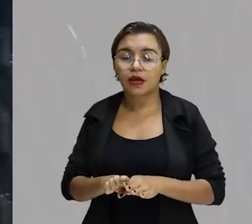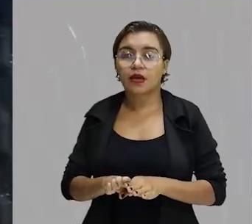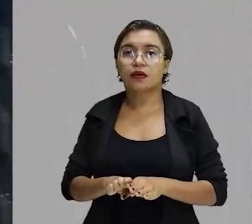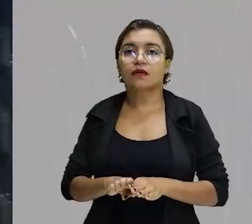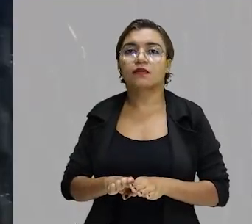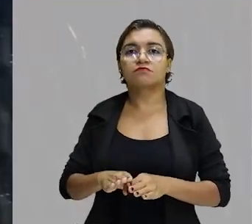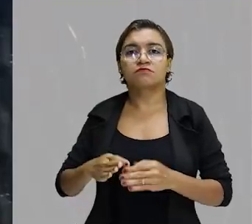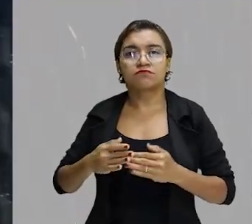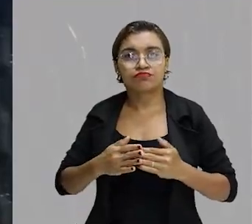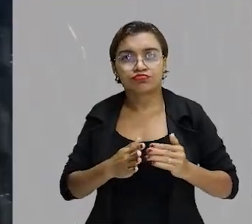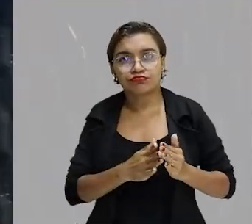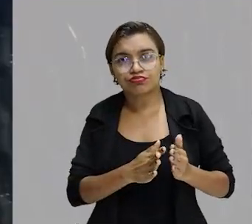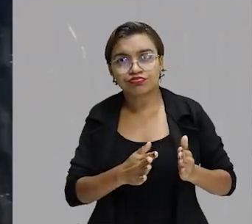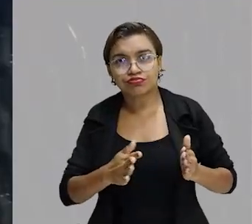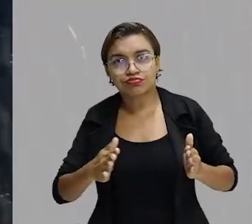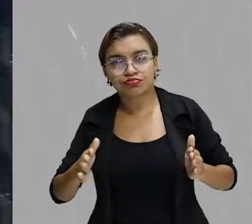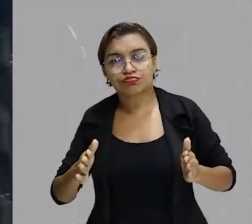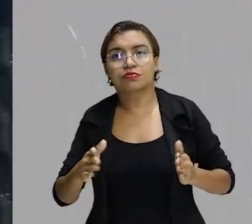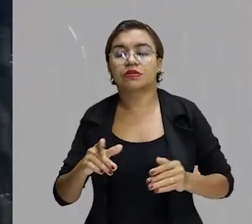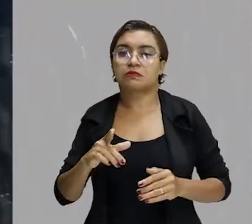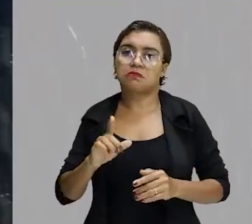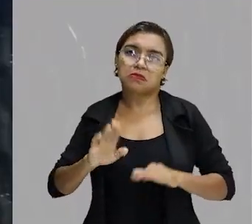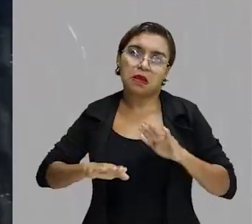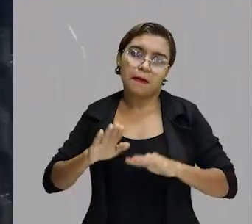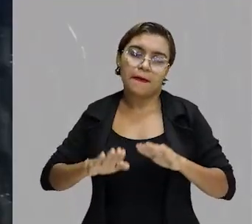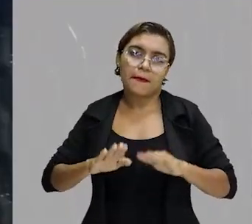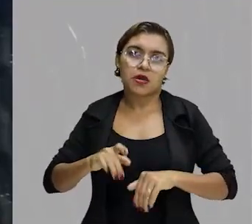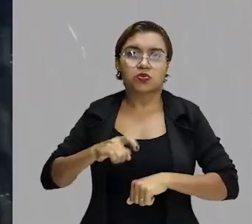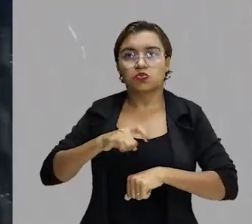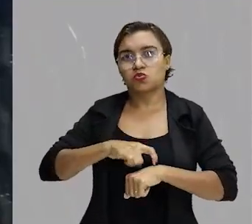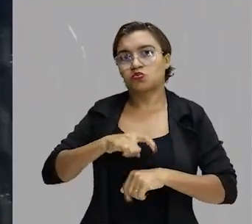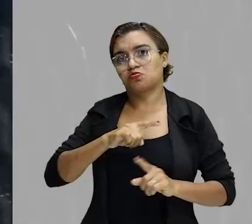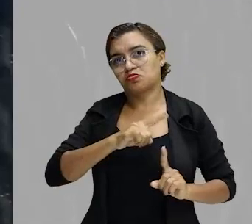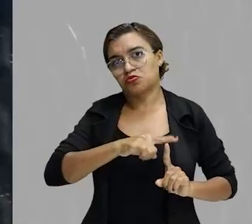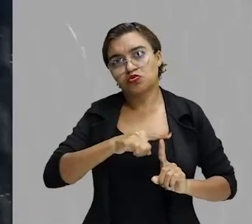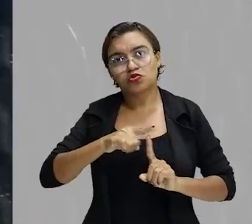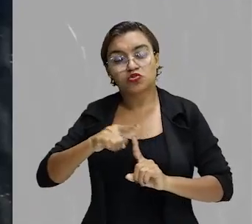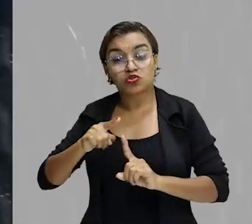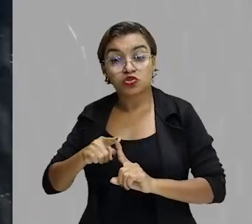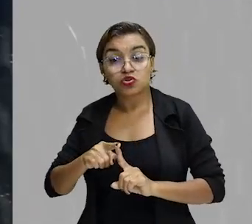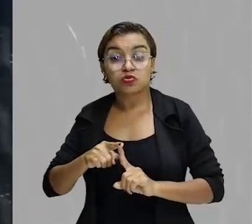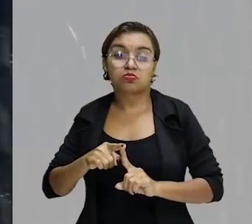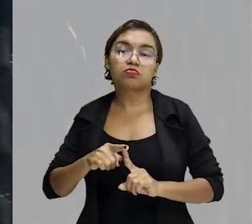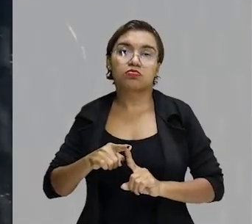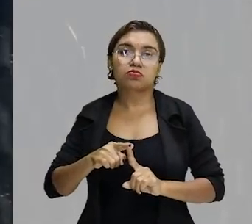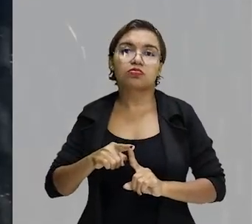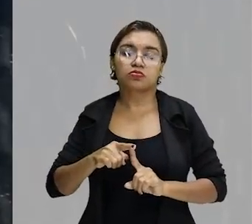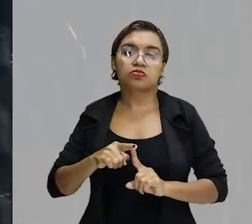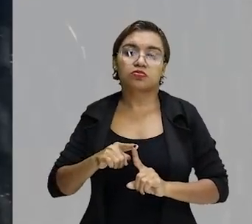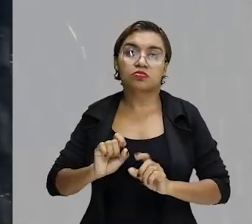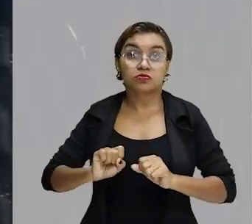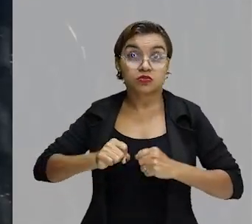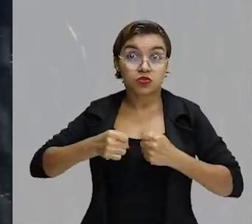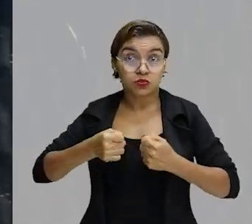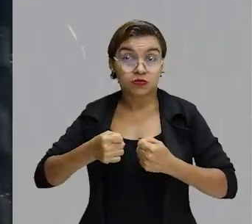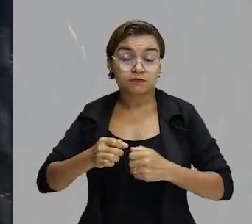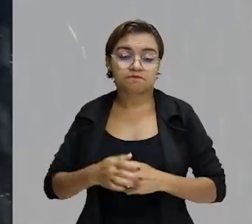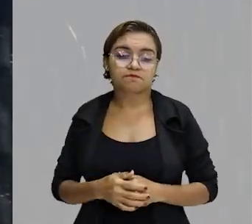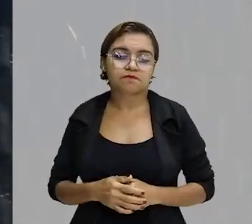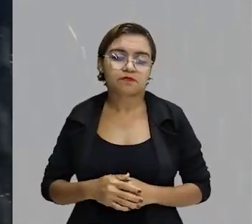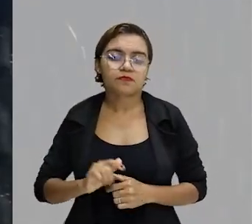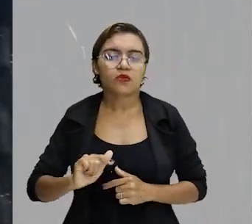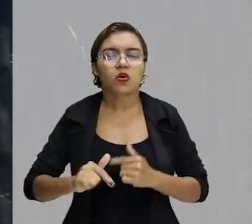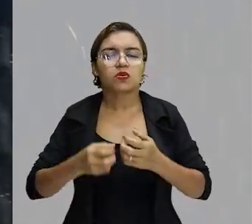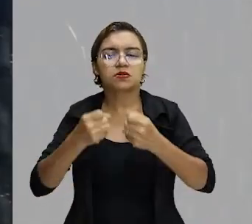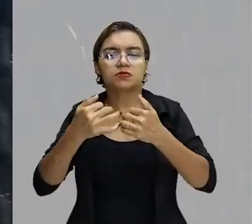prazo, dependendo da natureza da causa, do tipo de causa que aquele movimento defende. Em outras palavras,